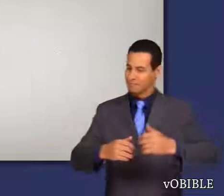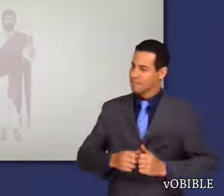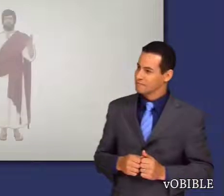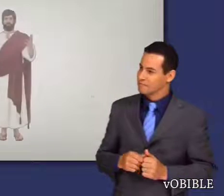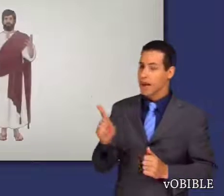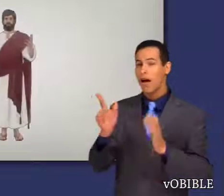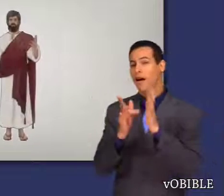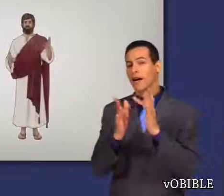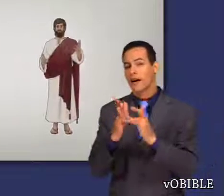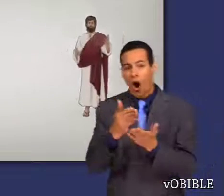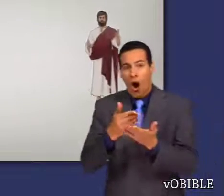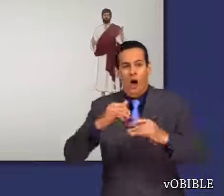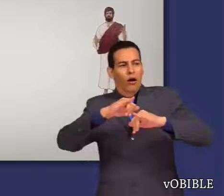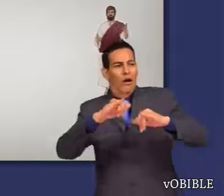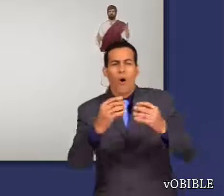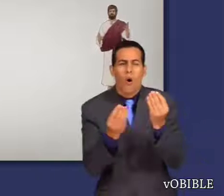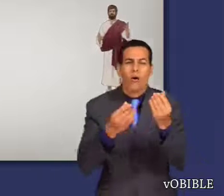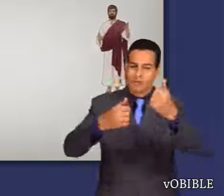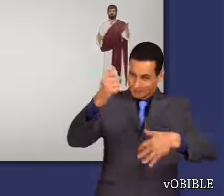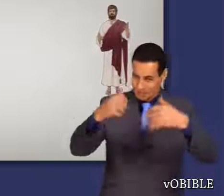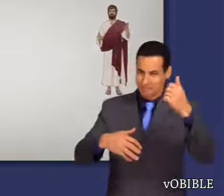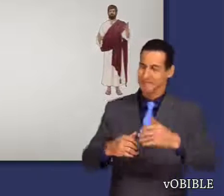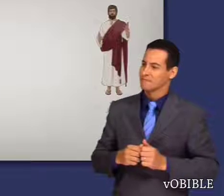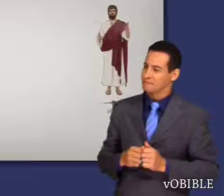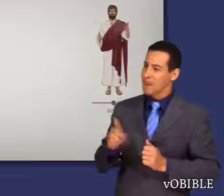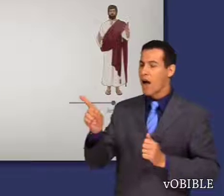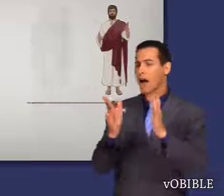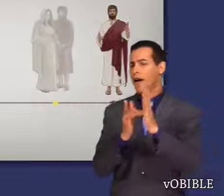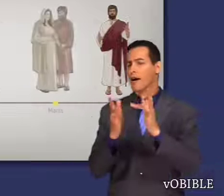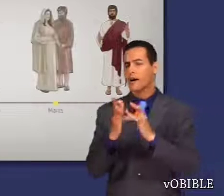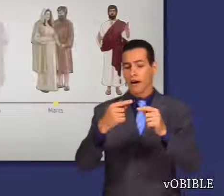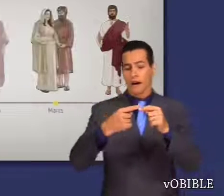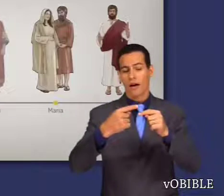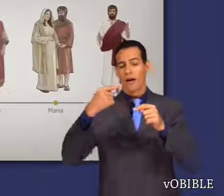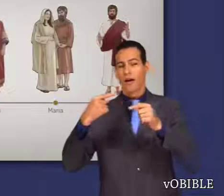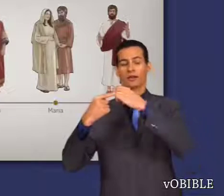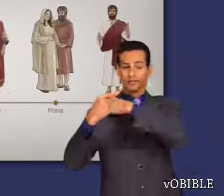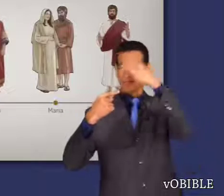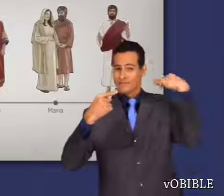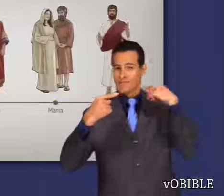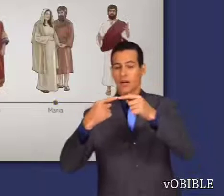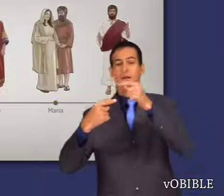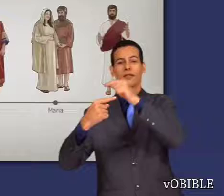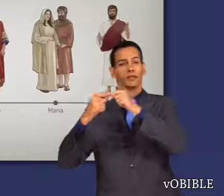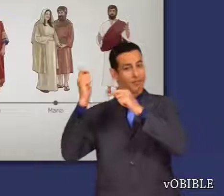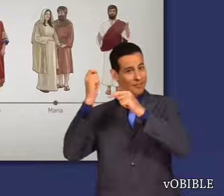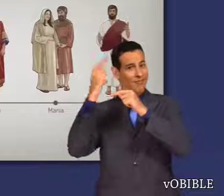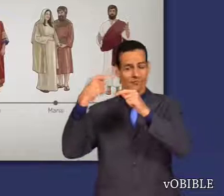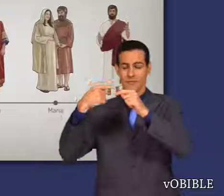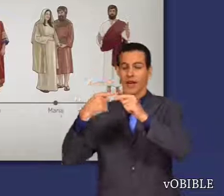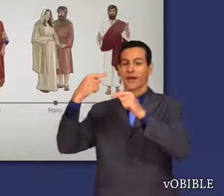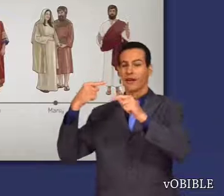ministérios. Também é interessante o registro da genealogia de Jesus a partir da família de Maria, incluindo o rei Davi,